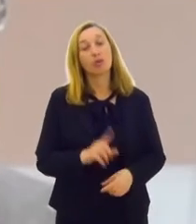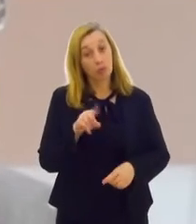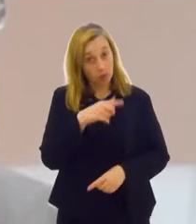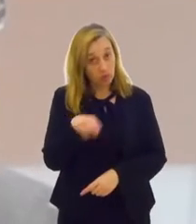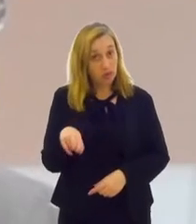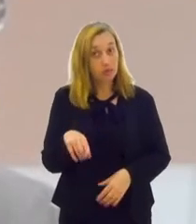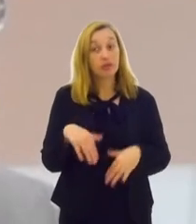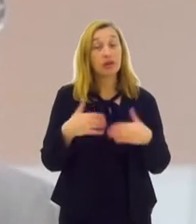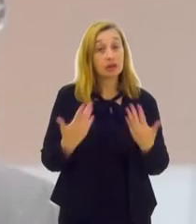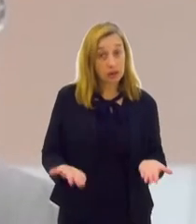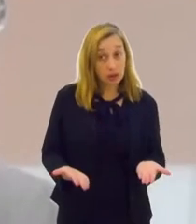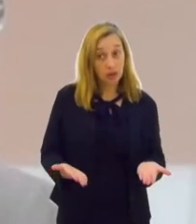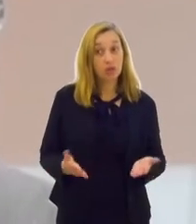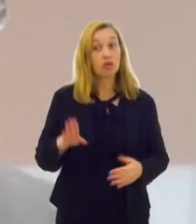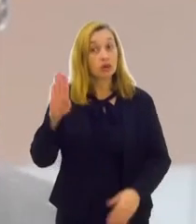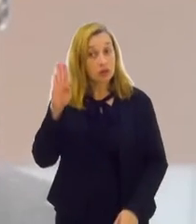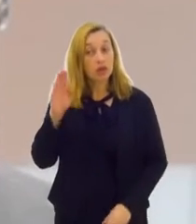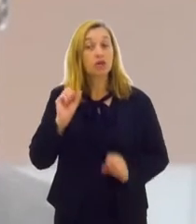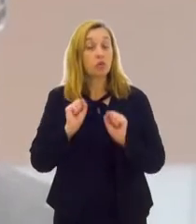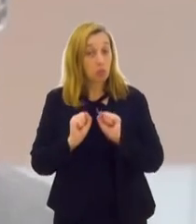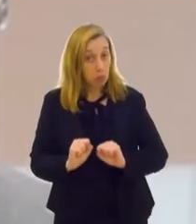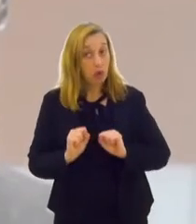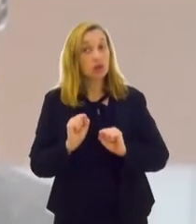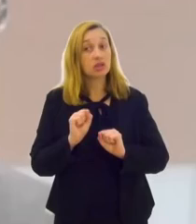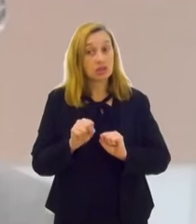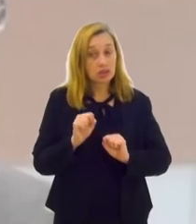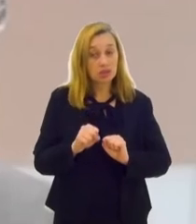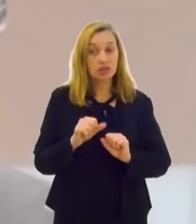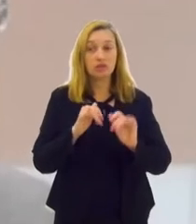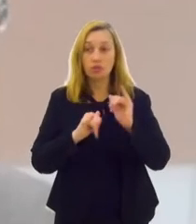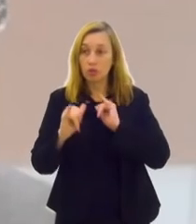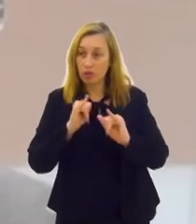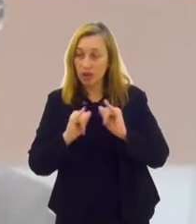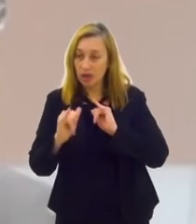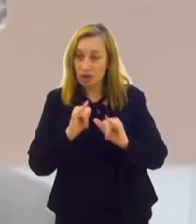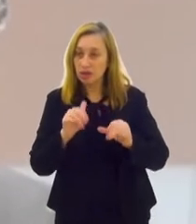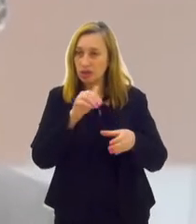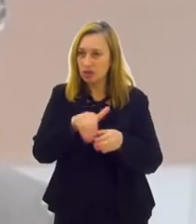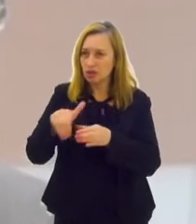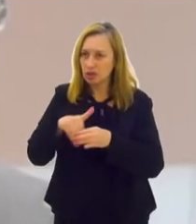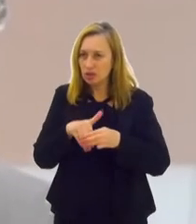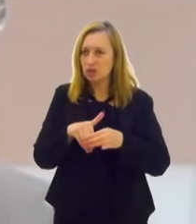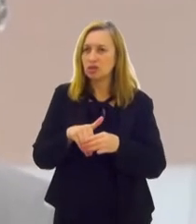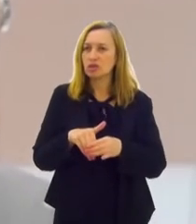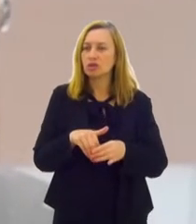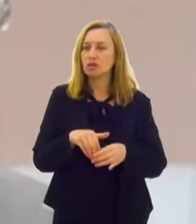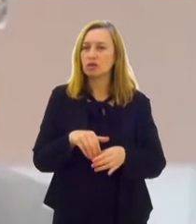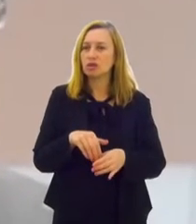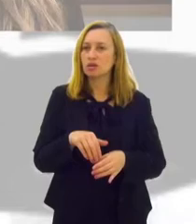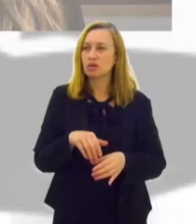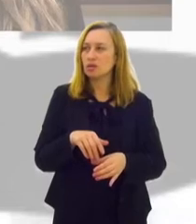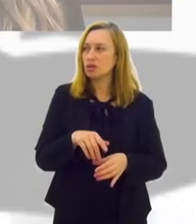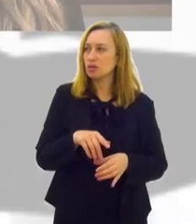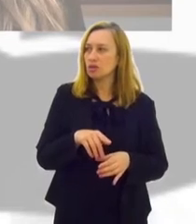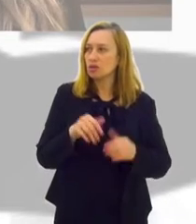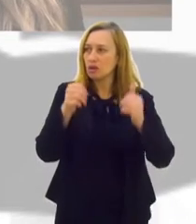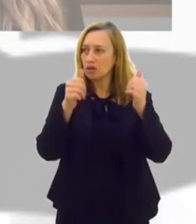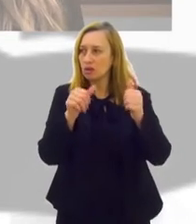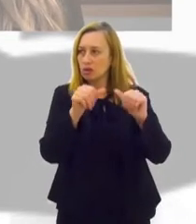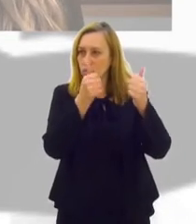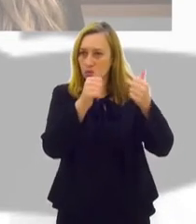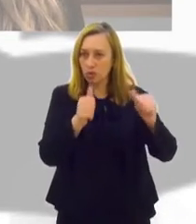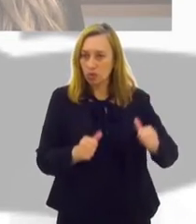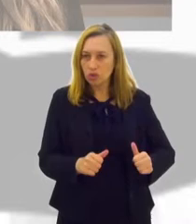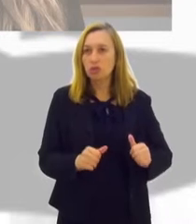Isso é proibido. Então, o candidato pode, sim, fazer propaganda eleitoral por meio de push, né, por meio